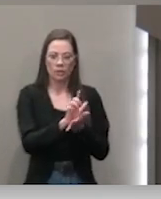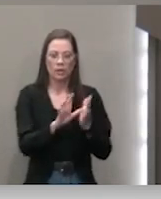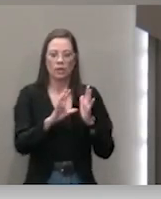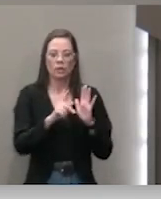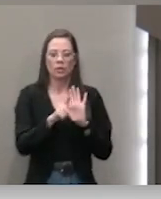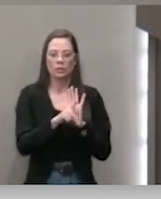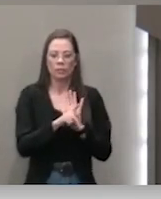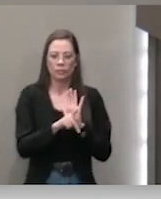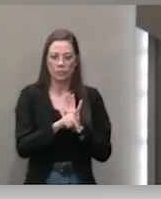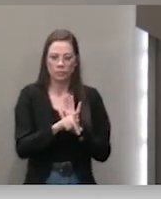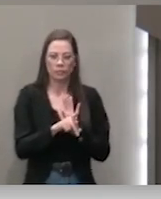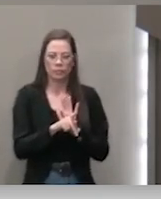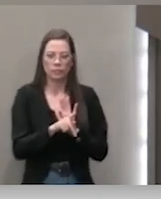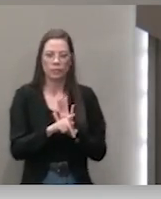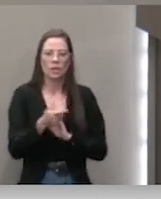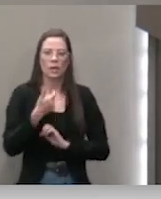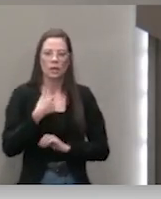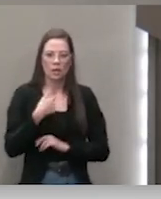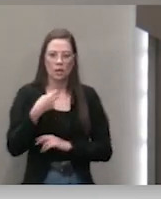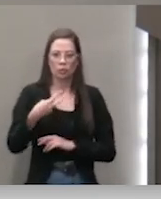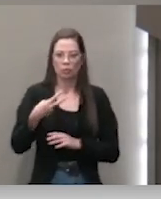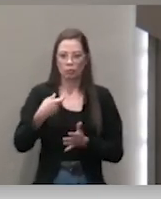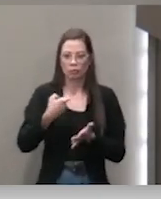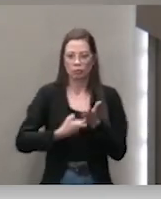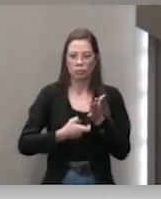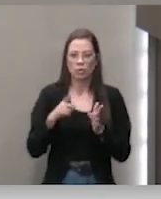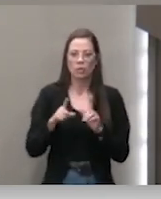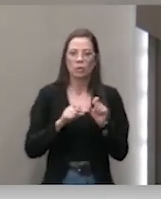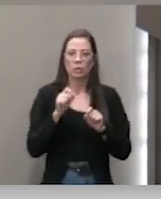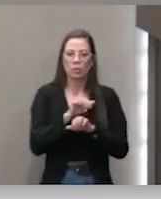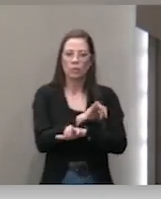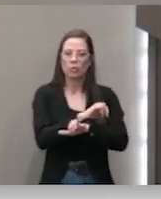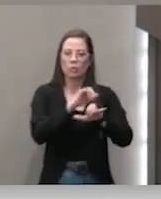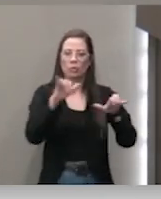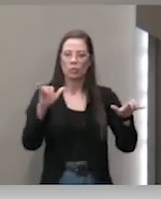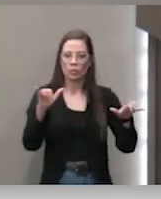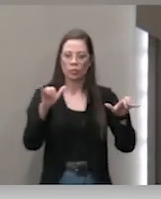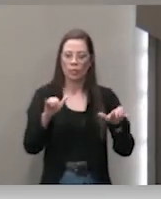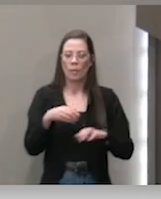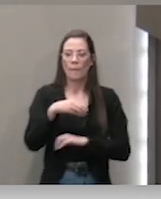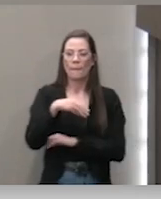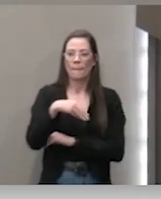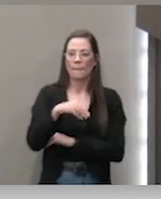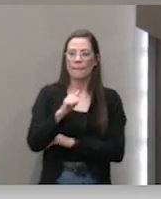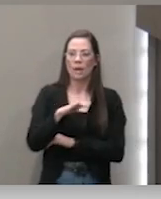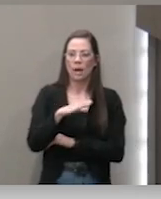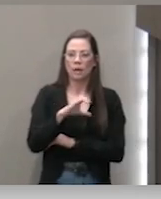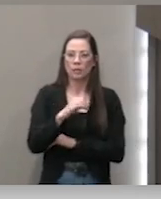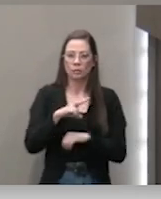Brasília, em que eu sou coautor, que é referente à campanha Março Verde,